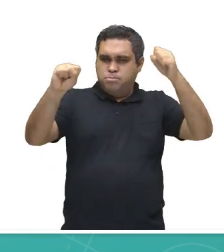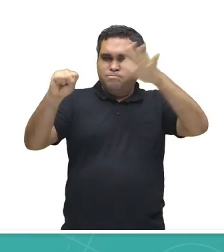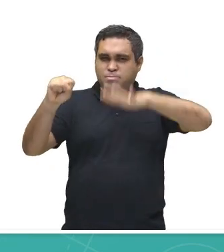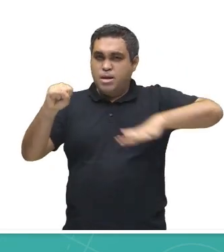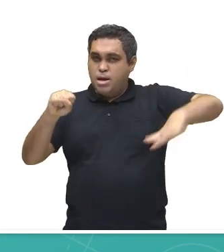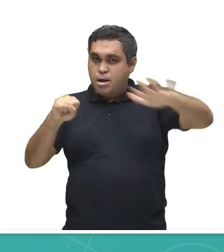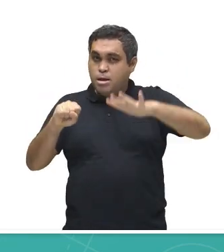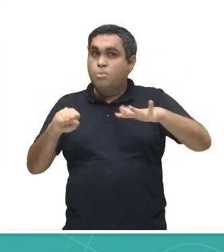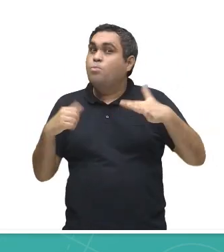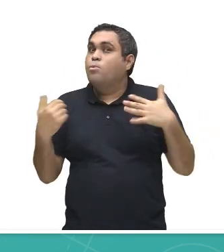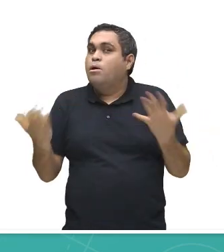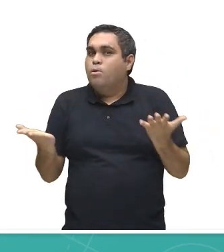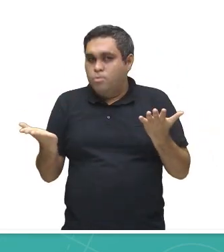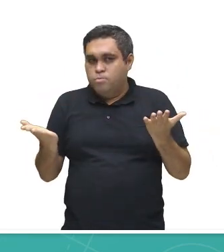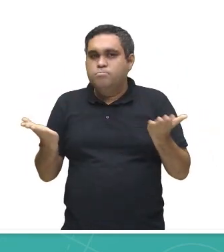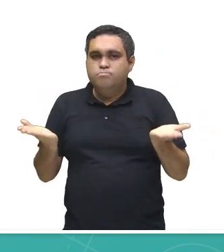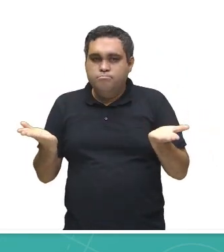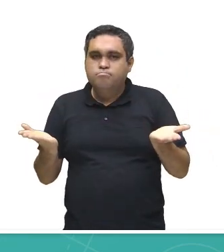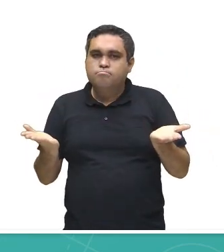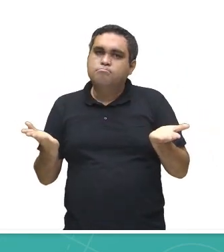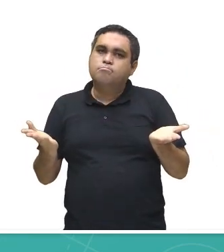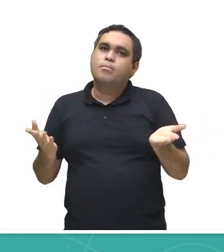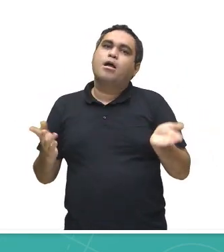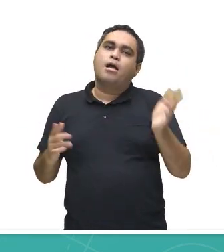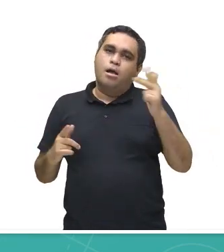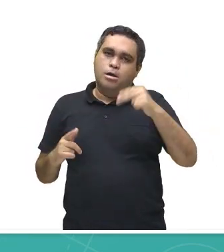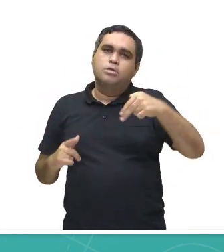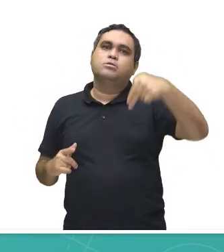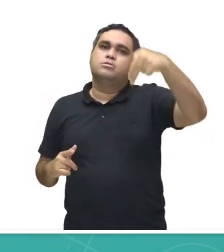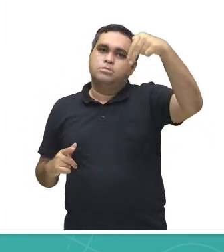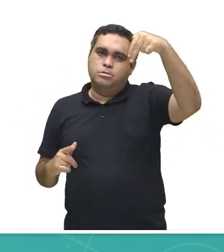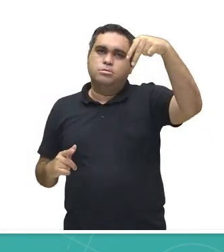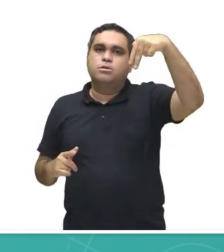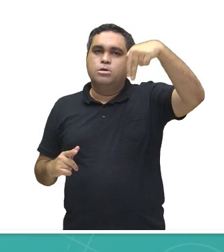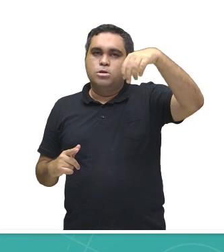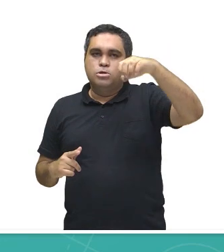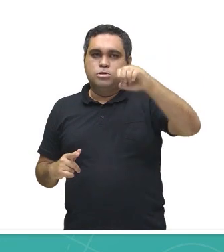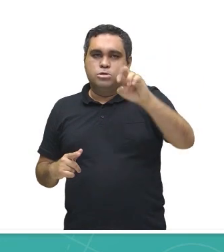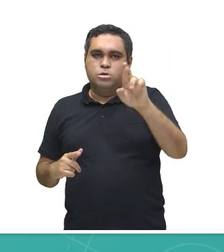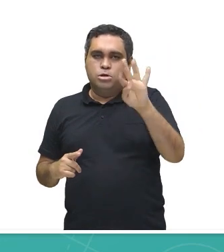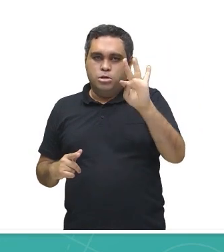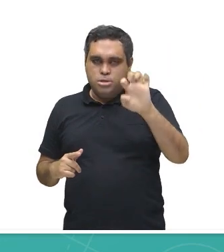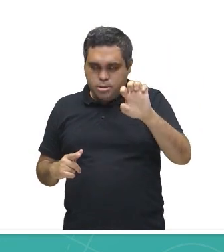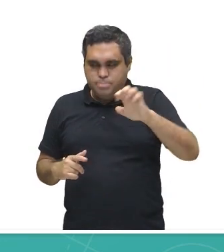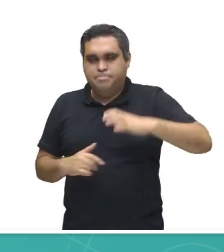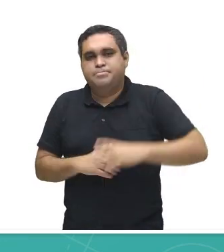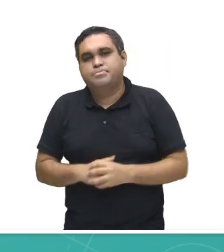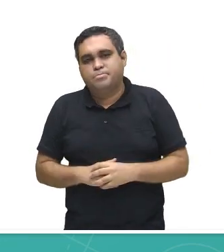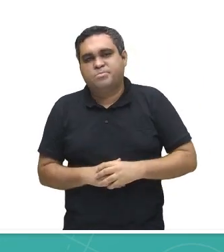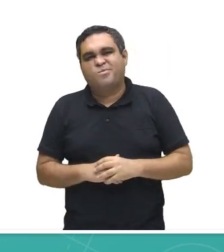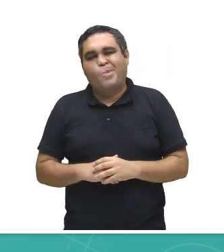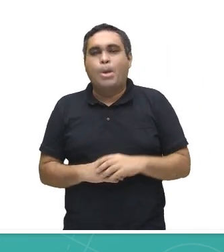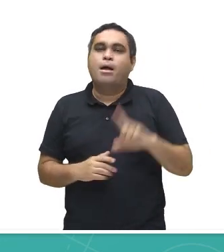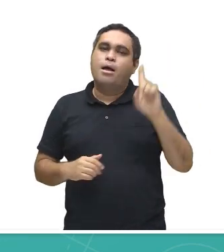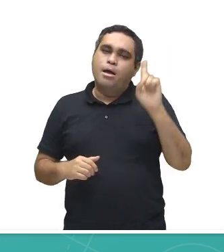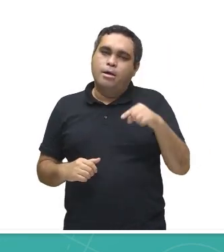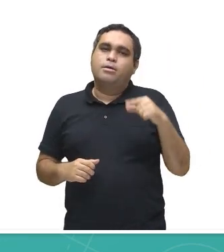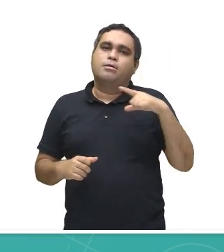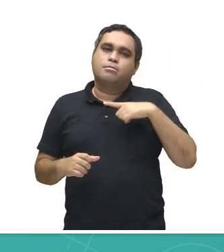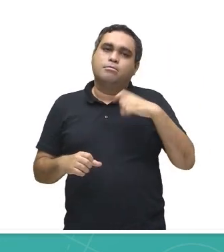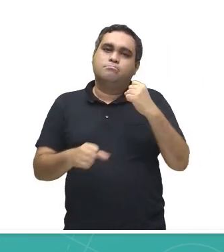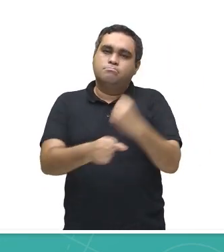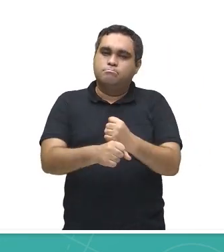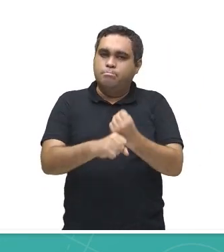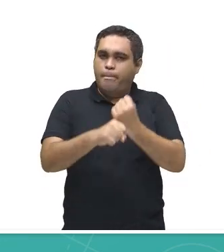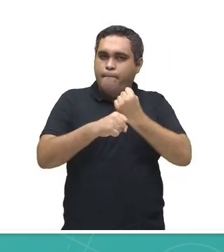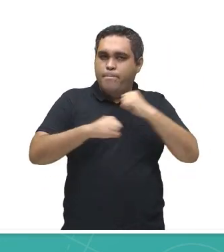territorial. Nós vamos ter o que, gente? A região norte, tá? Então, a região norte vai ser a região que tem a